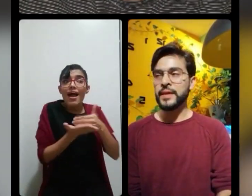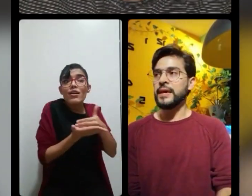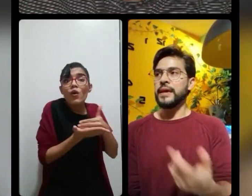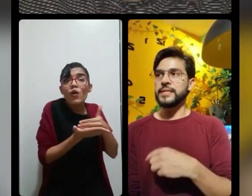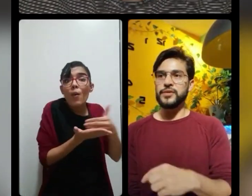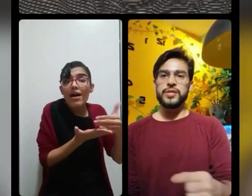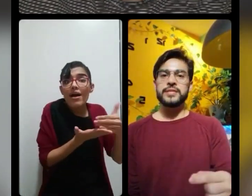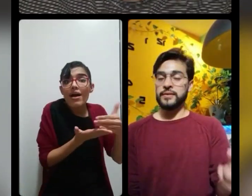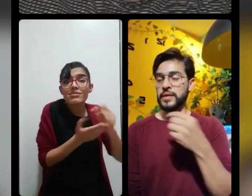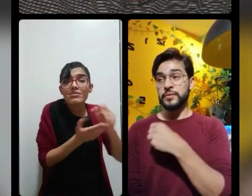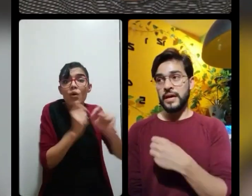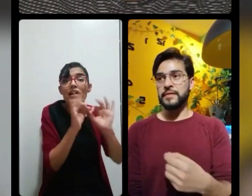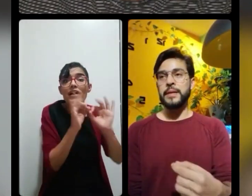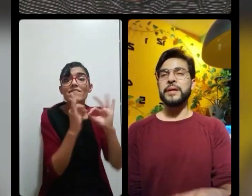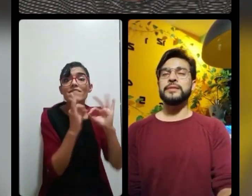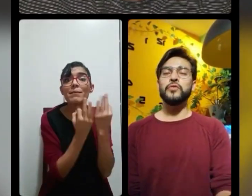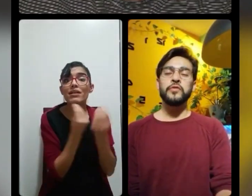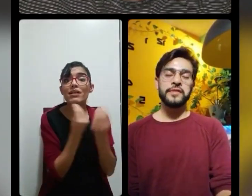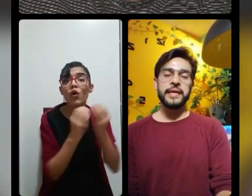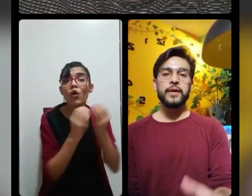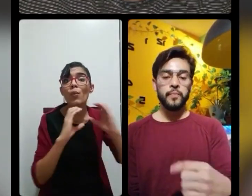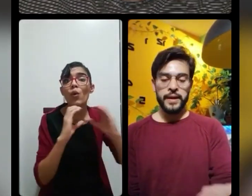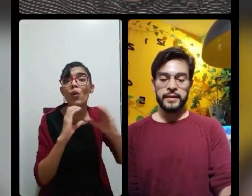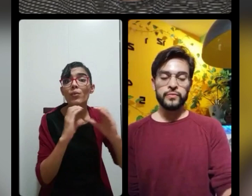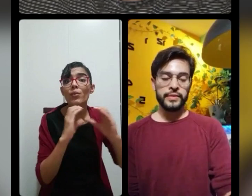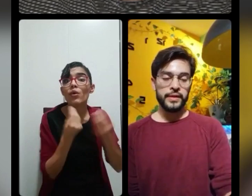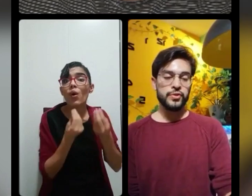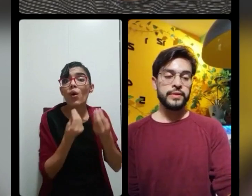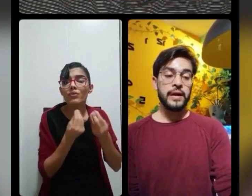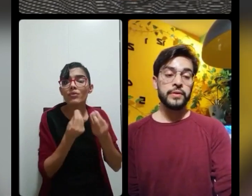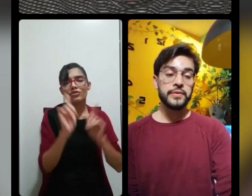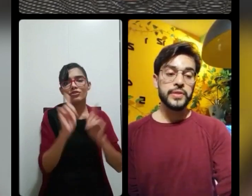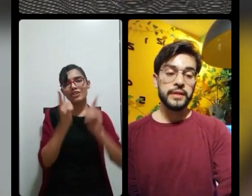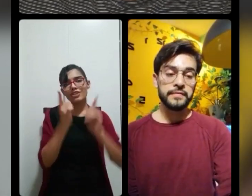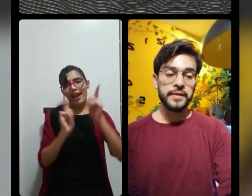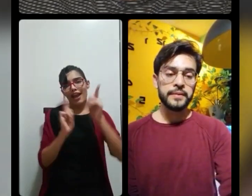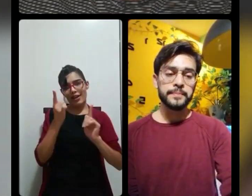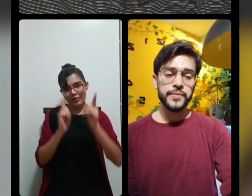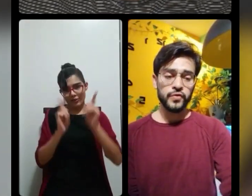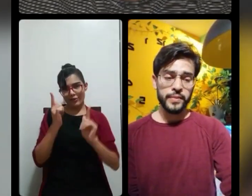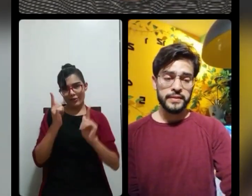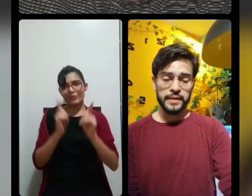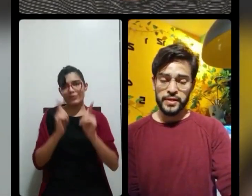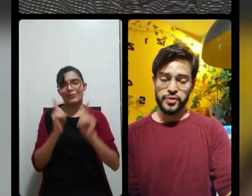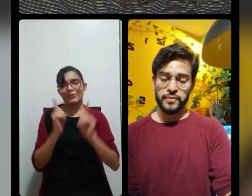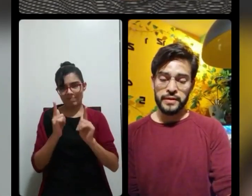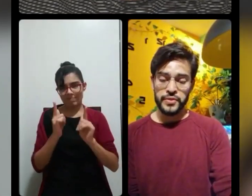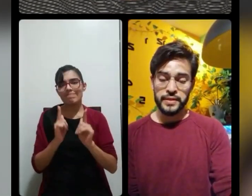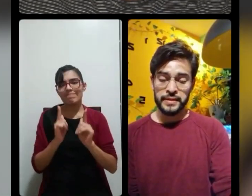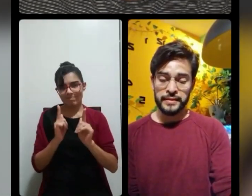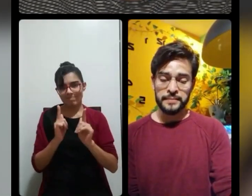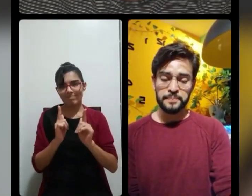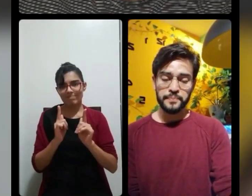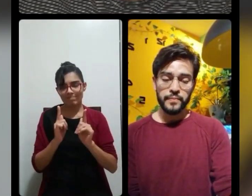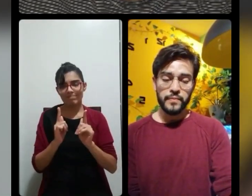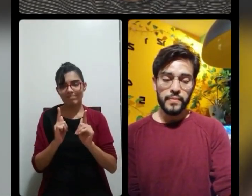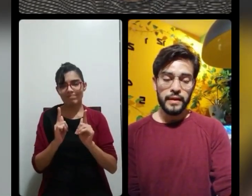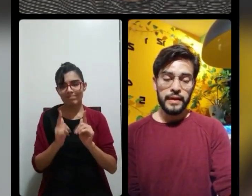potencialização. Esses dias eu estava, a partir do convite, recuperando um trecho de algo que eu escrevi sobre essa questão, que é o